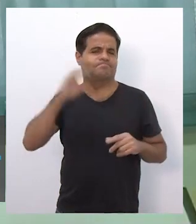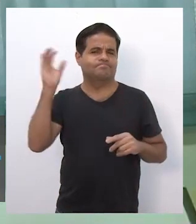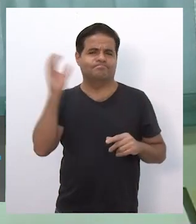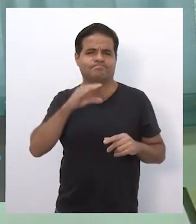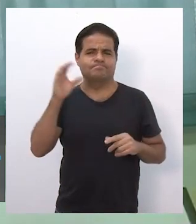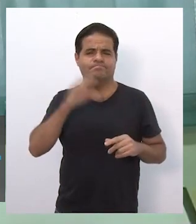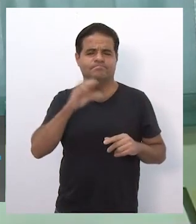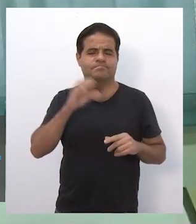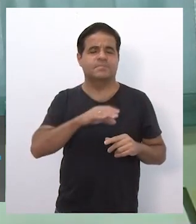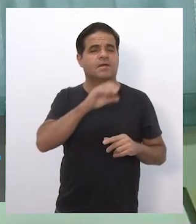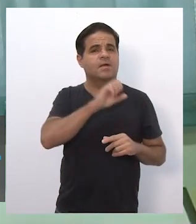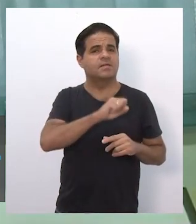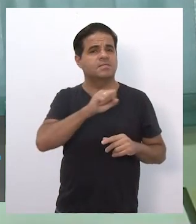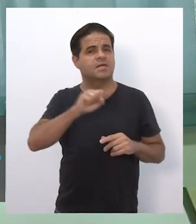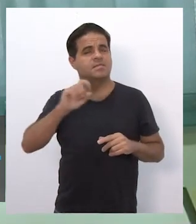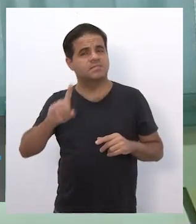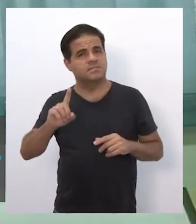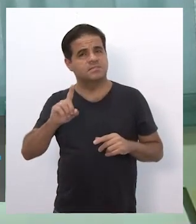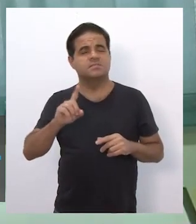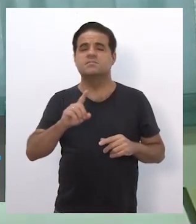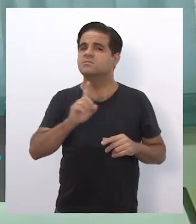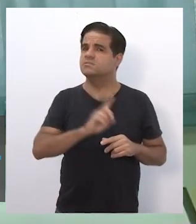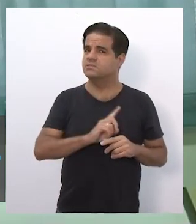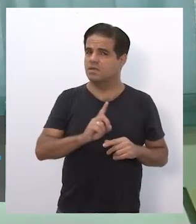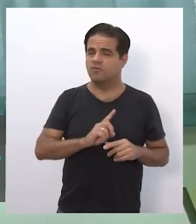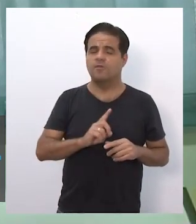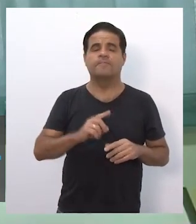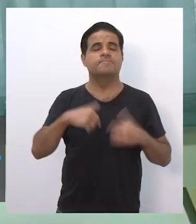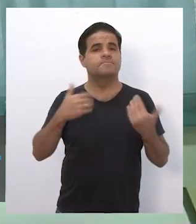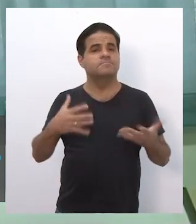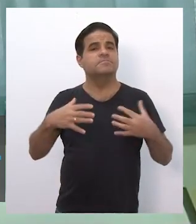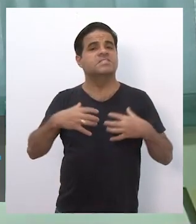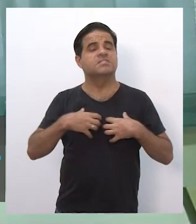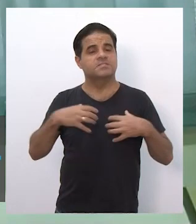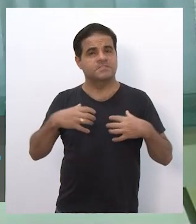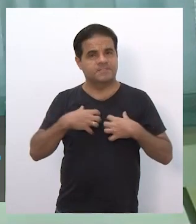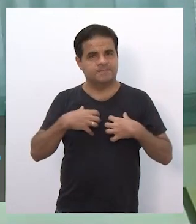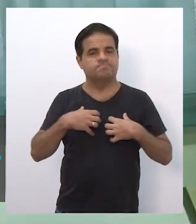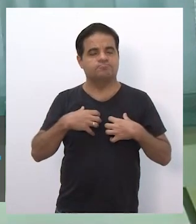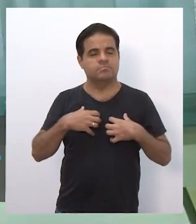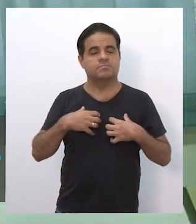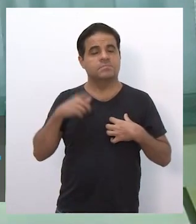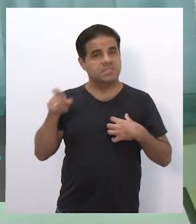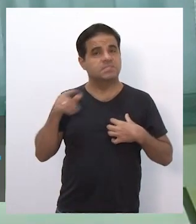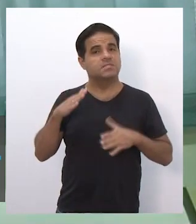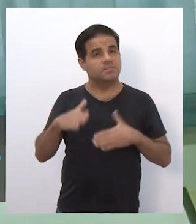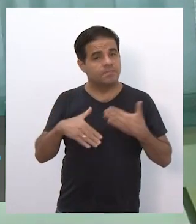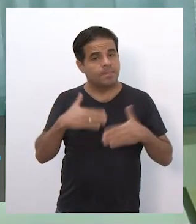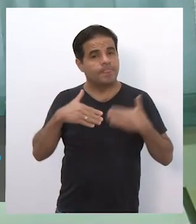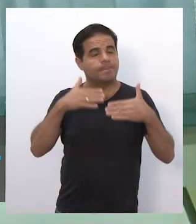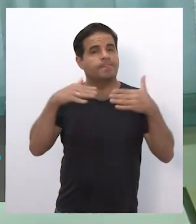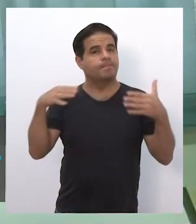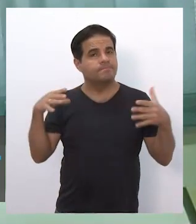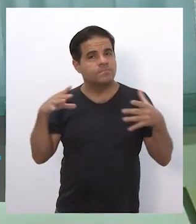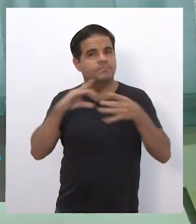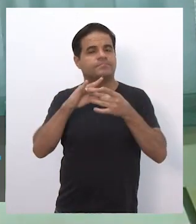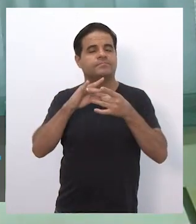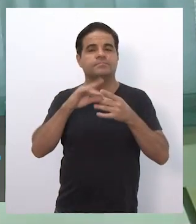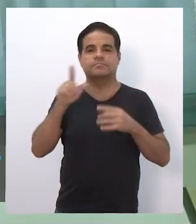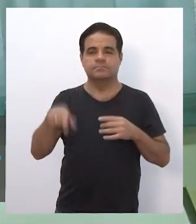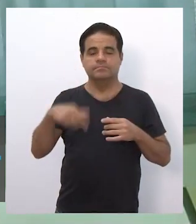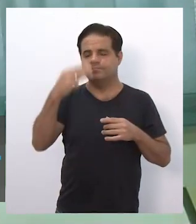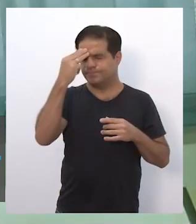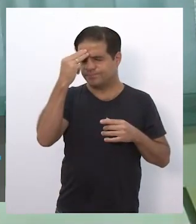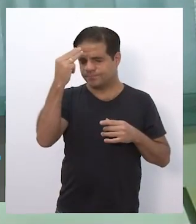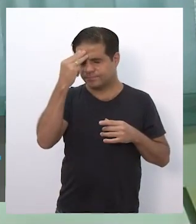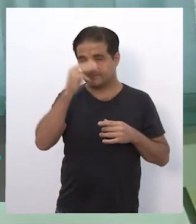velocidade para o SSD? Não necessariamente, mas a forma como ele é desenvolvido e onde ele é encaixado. As